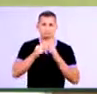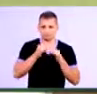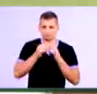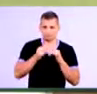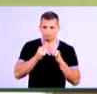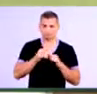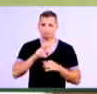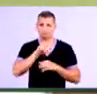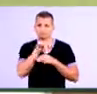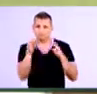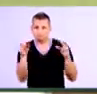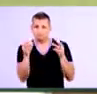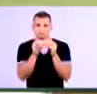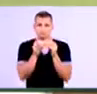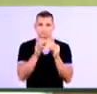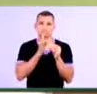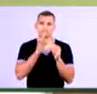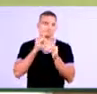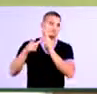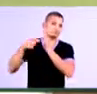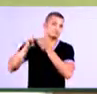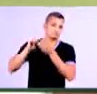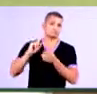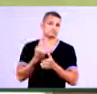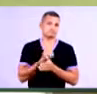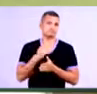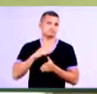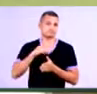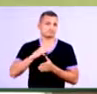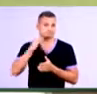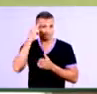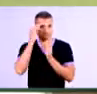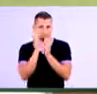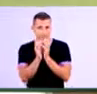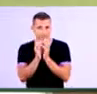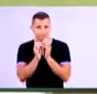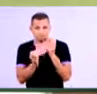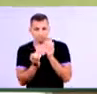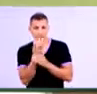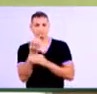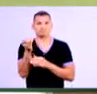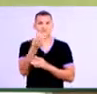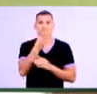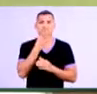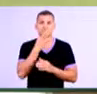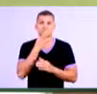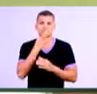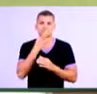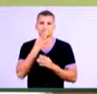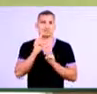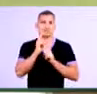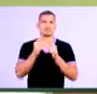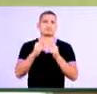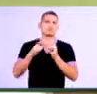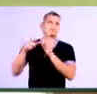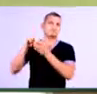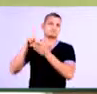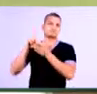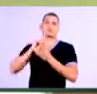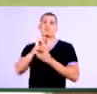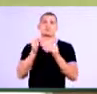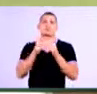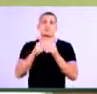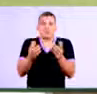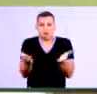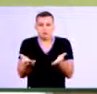se juntar aos conhecimentos anteriores que nós temos e vai gerar um novo conhecimento, que nem é igual ao anterior e nem é igual àquele que a